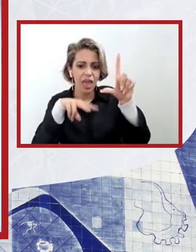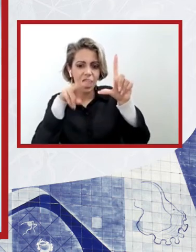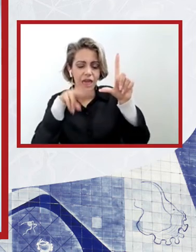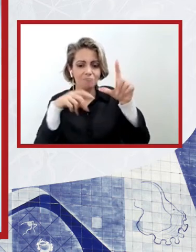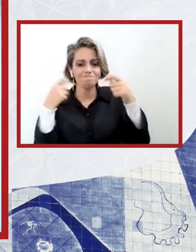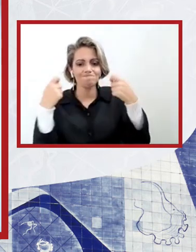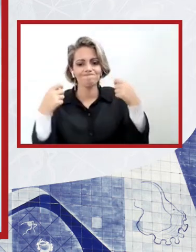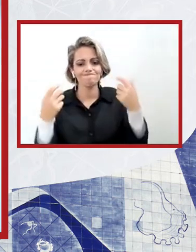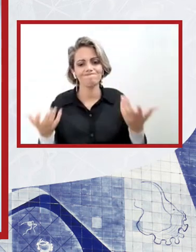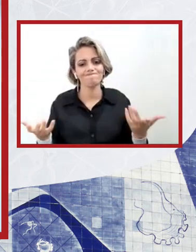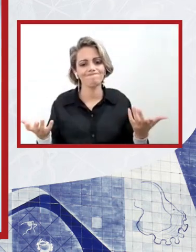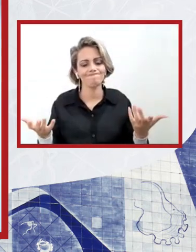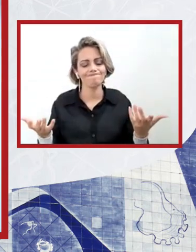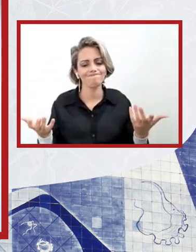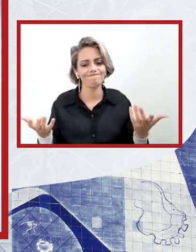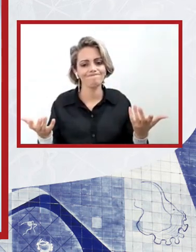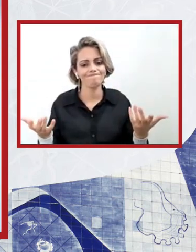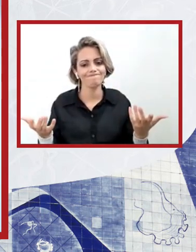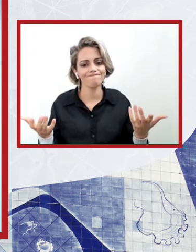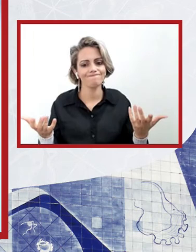E aí fica muito a cargo